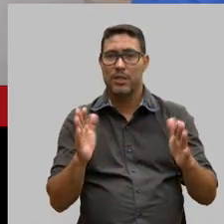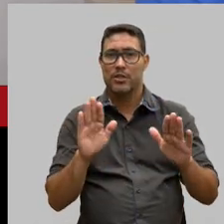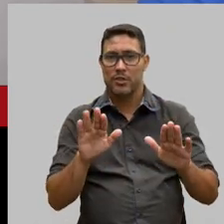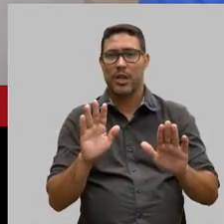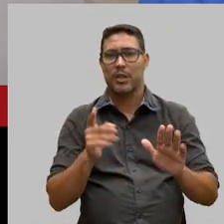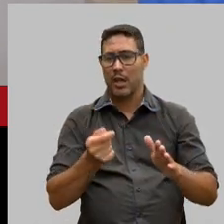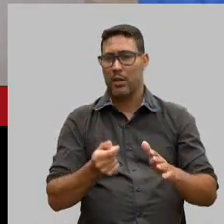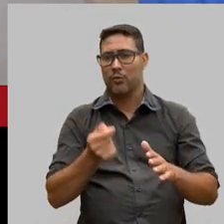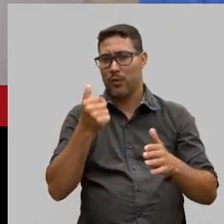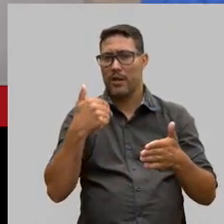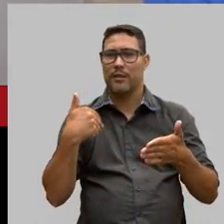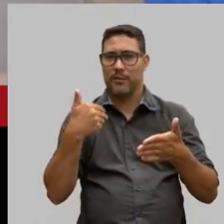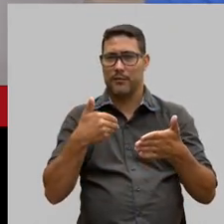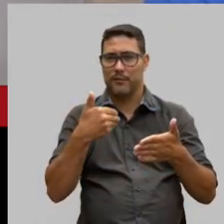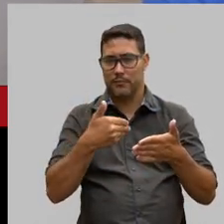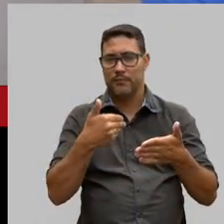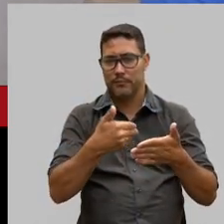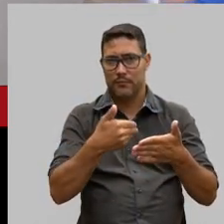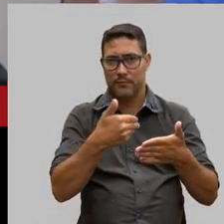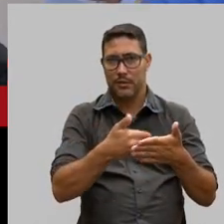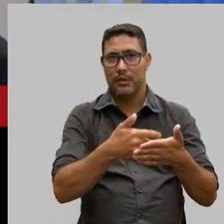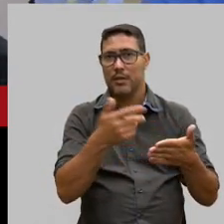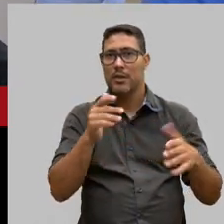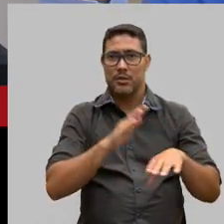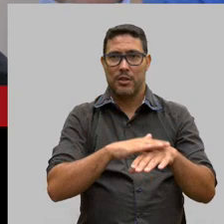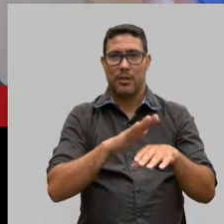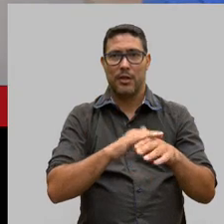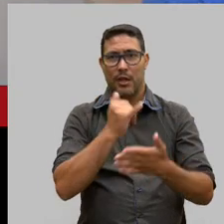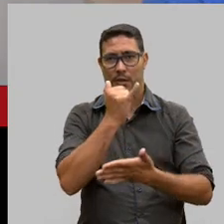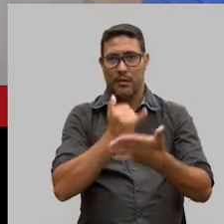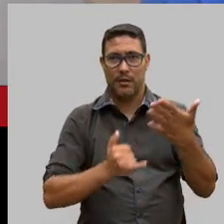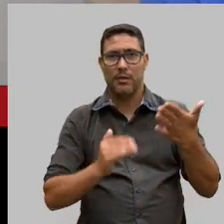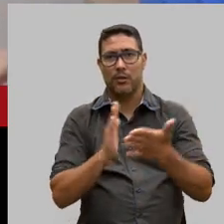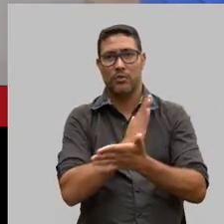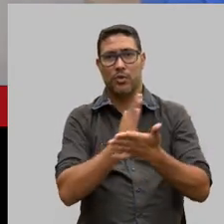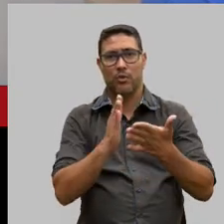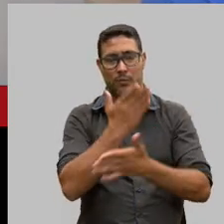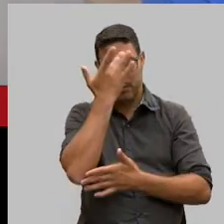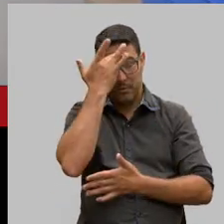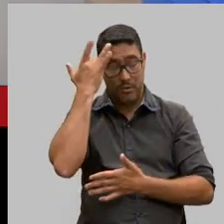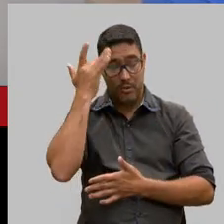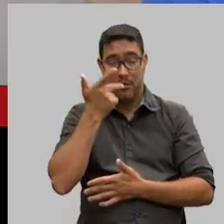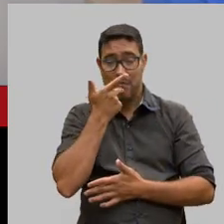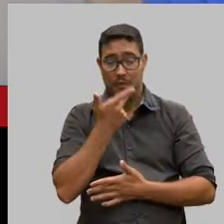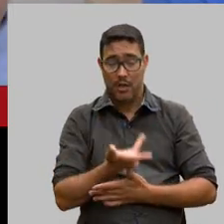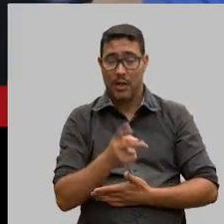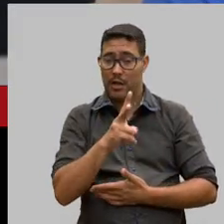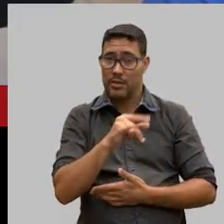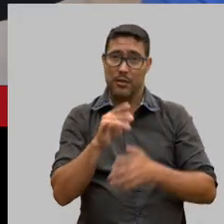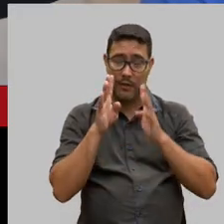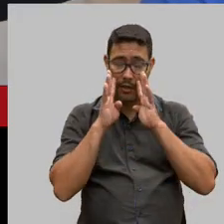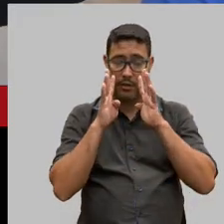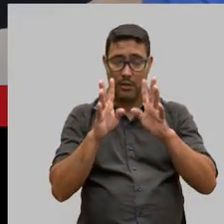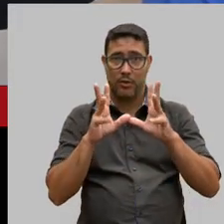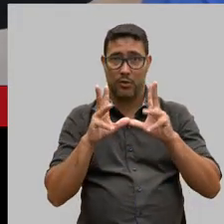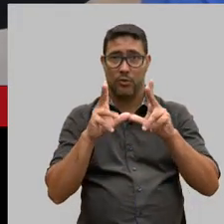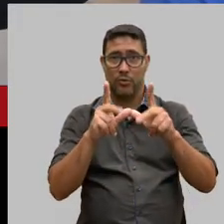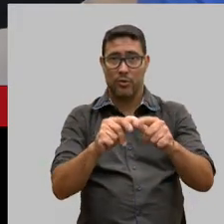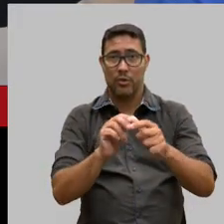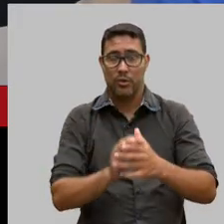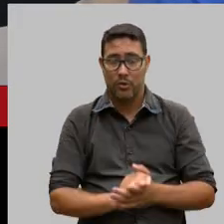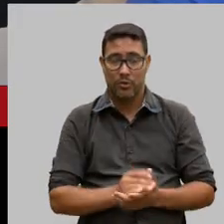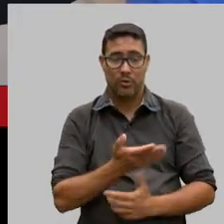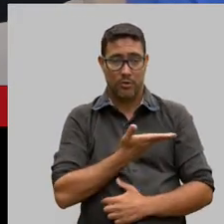concluir as mesas e aí eu já tenho as inscrições algumas pessoas que querem falar tá bem e nós vamos ouvir todo mundo aos amigos que estiveram na